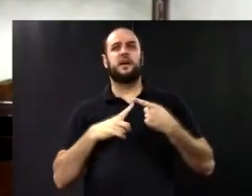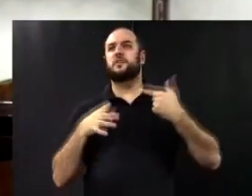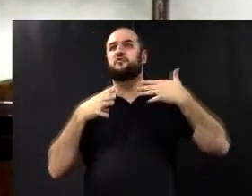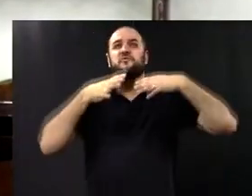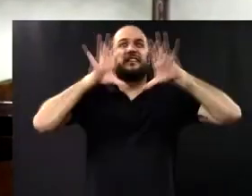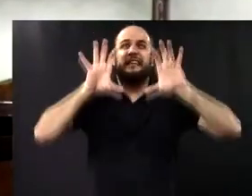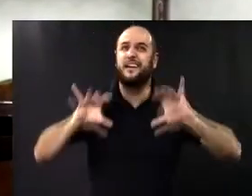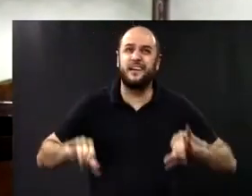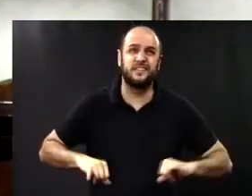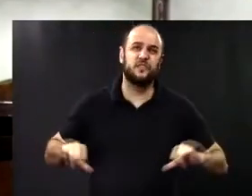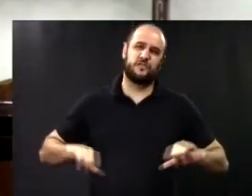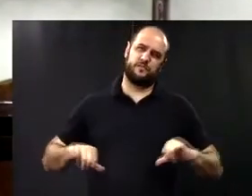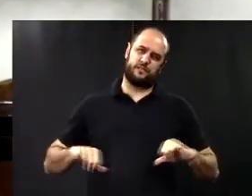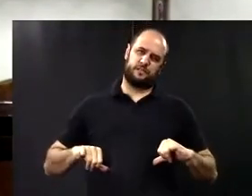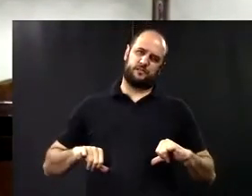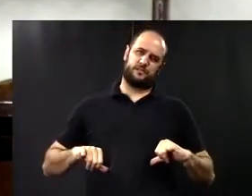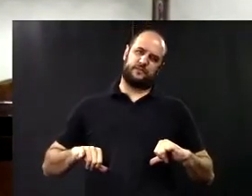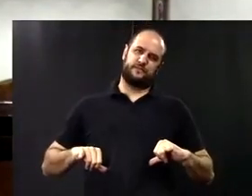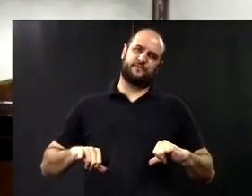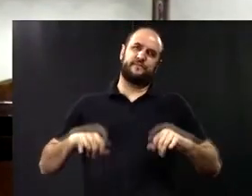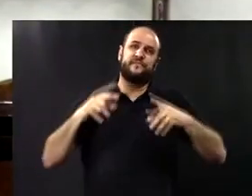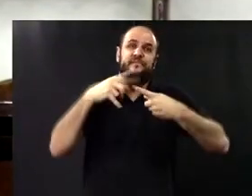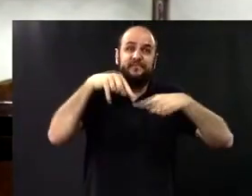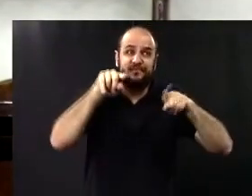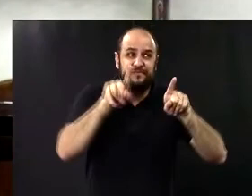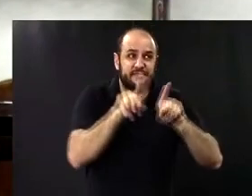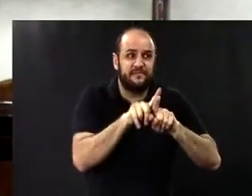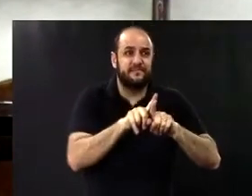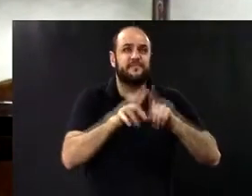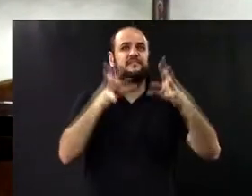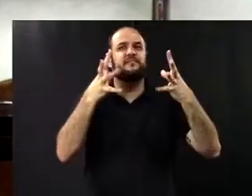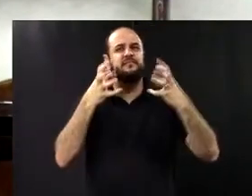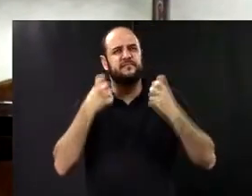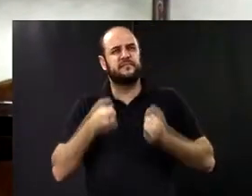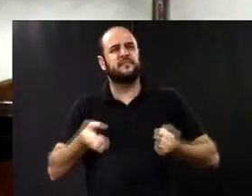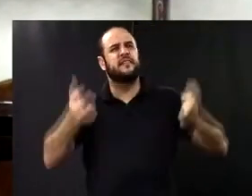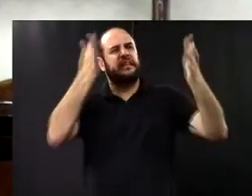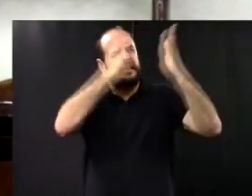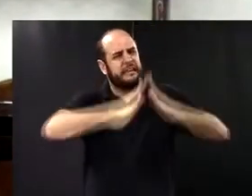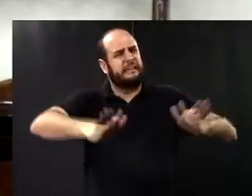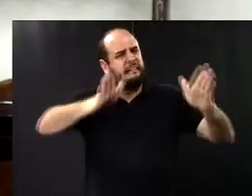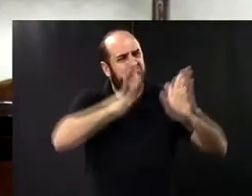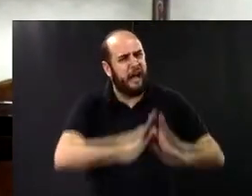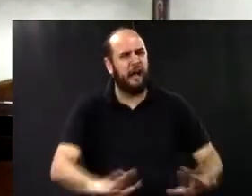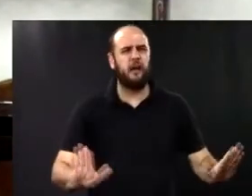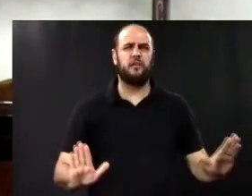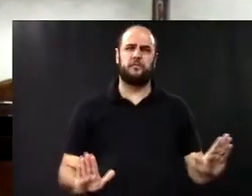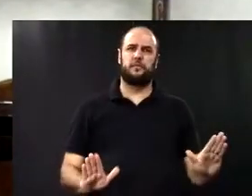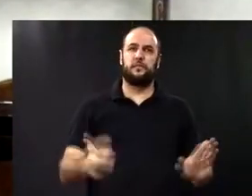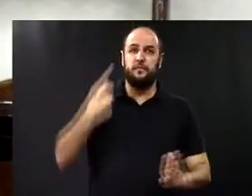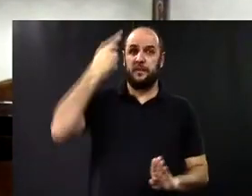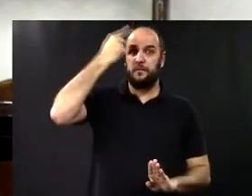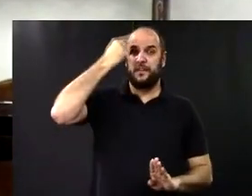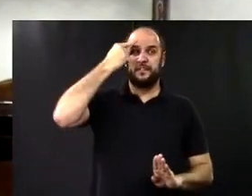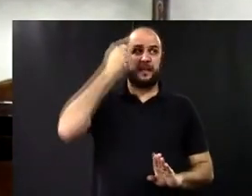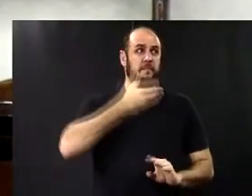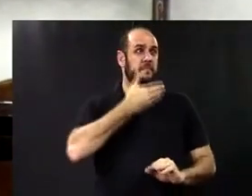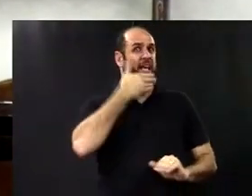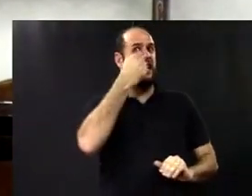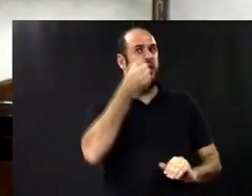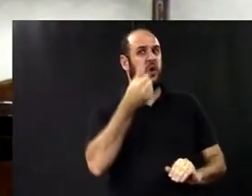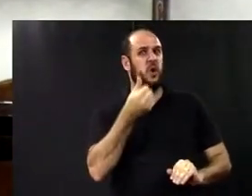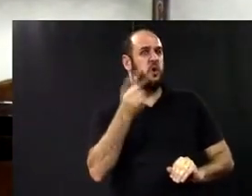sofra. Então, nós tentamos aliviar a sua pena, achando que com isso